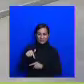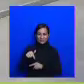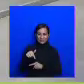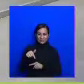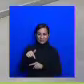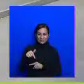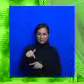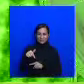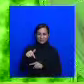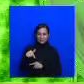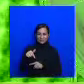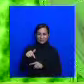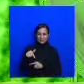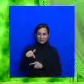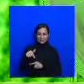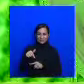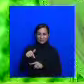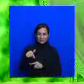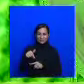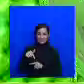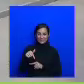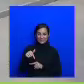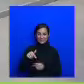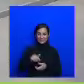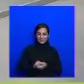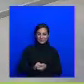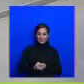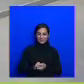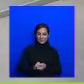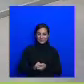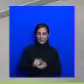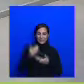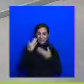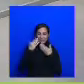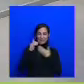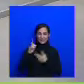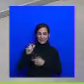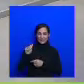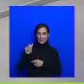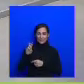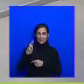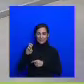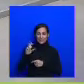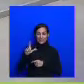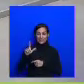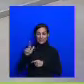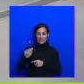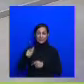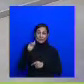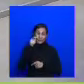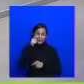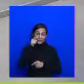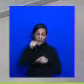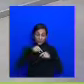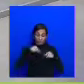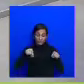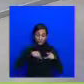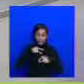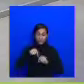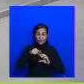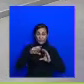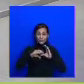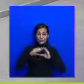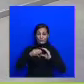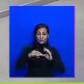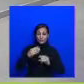preta, número 7. Obrigado, Gabriela. Vamos então confirmar os números sorteados